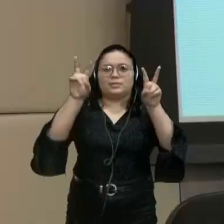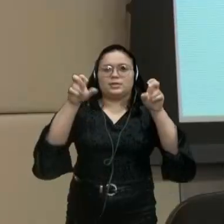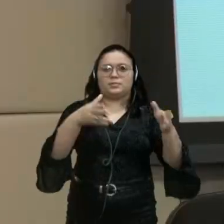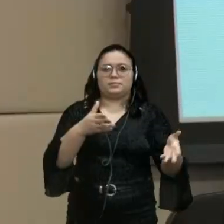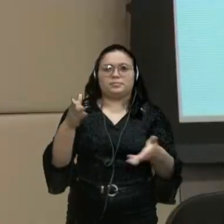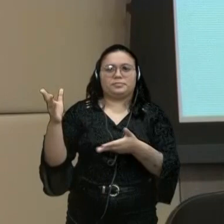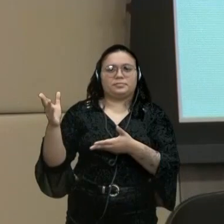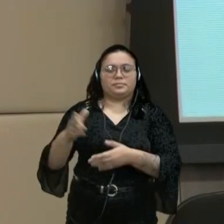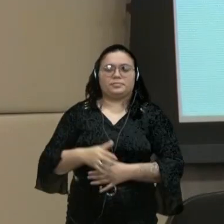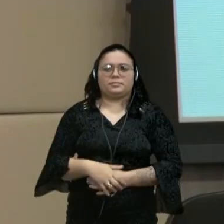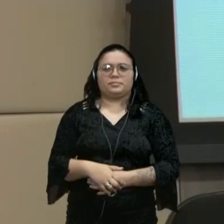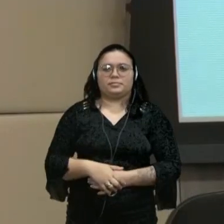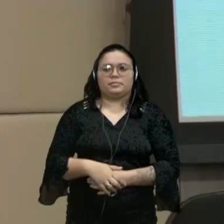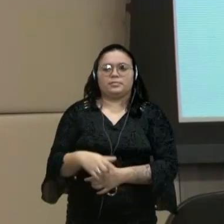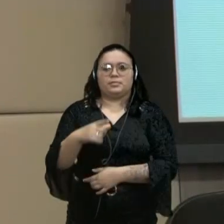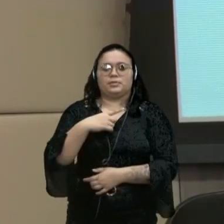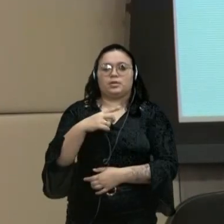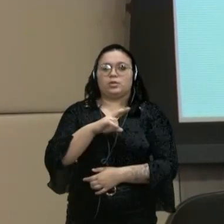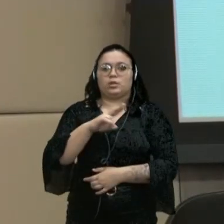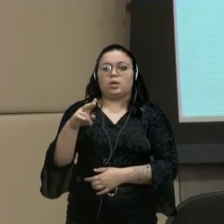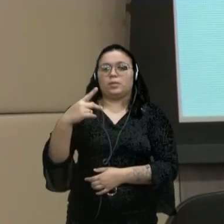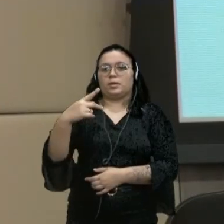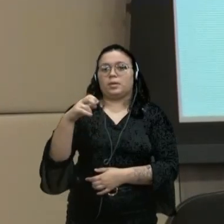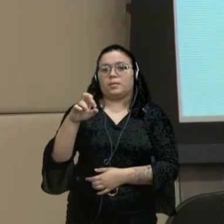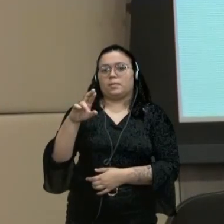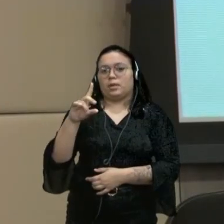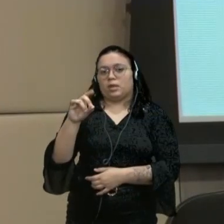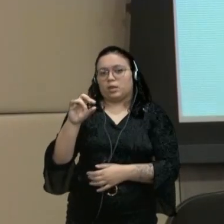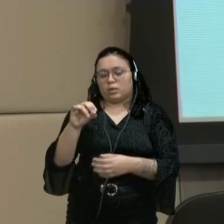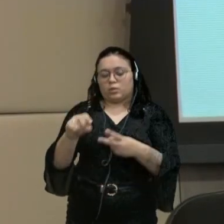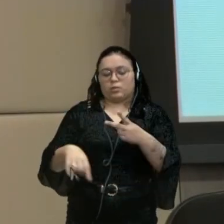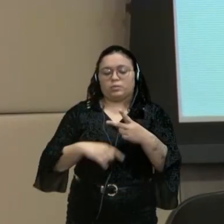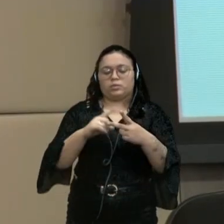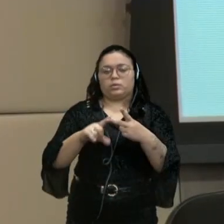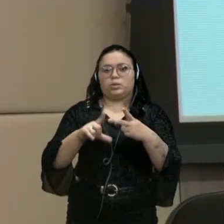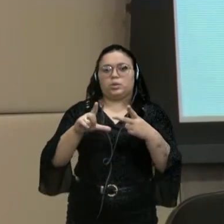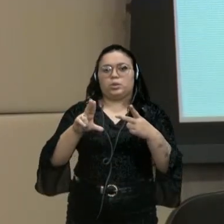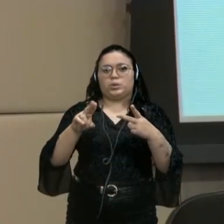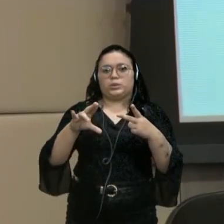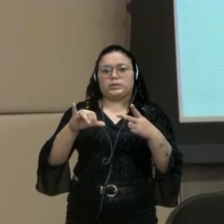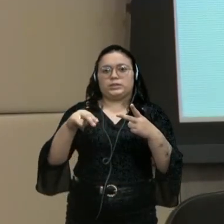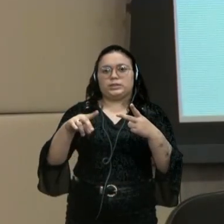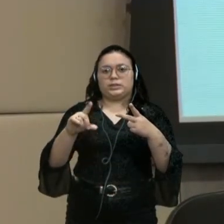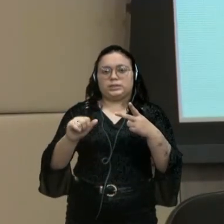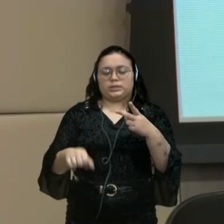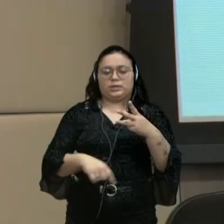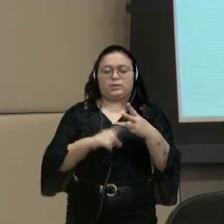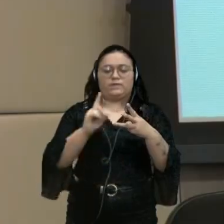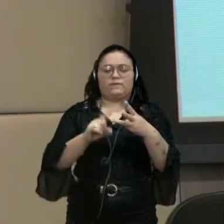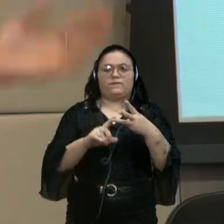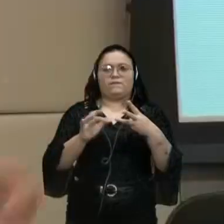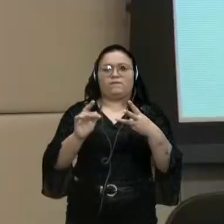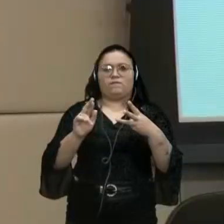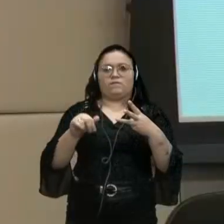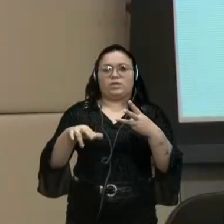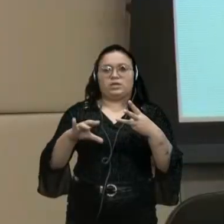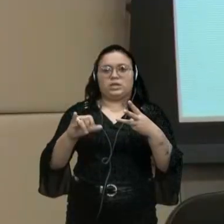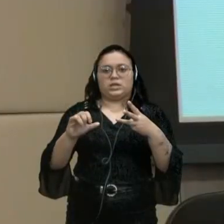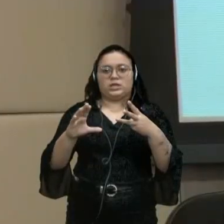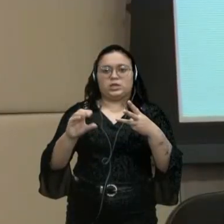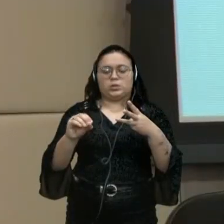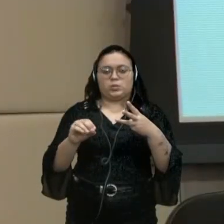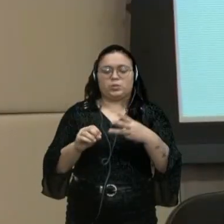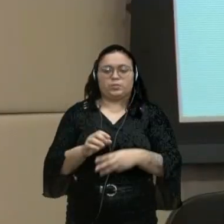foram Pedro Henrique Gomes, Lucinda Amaro, Francisco Lucas Lopes. Por favor, assistam ao